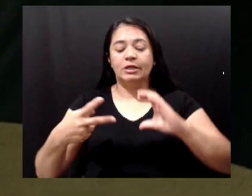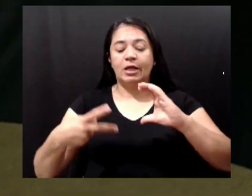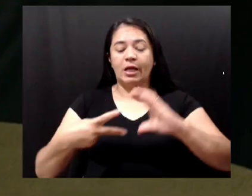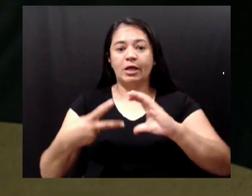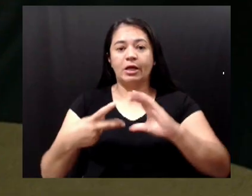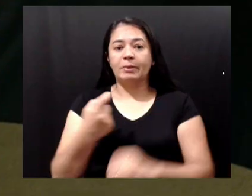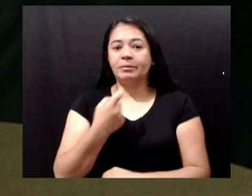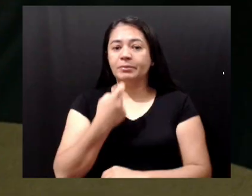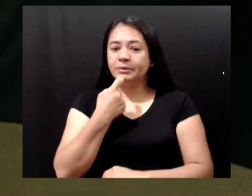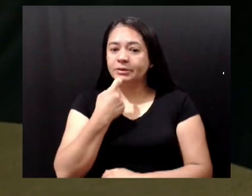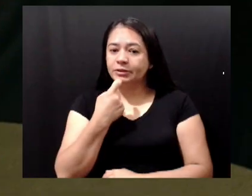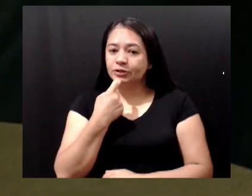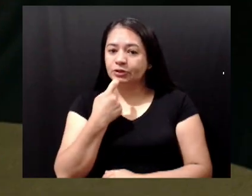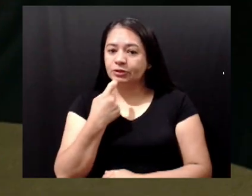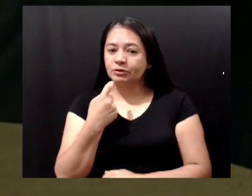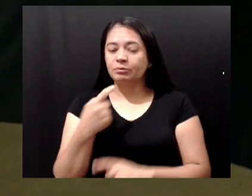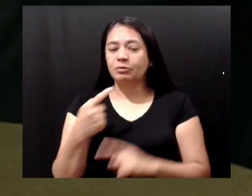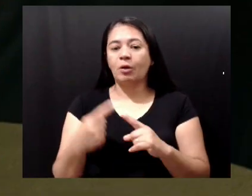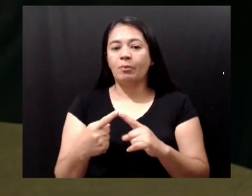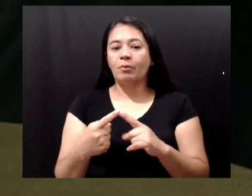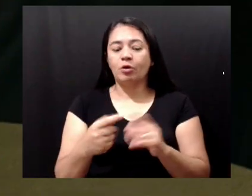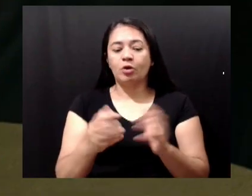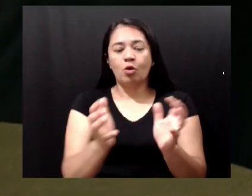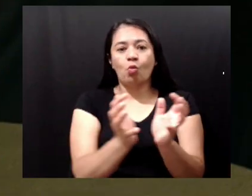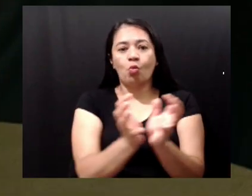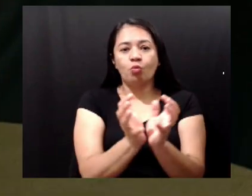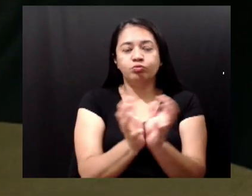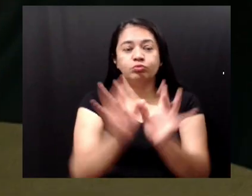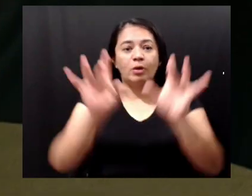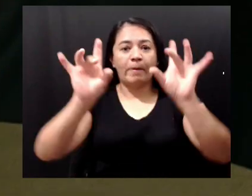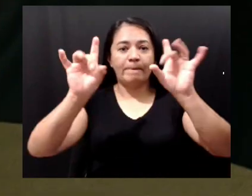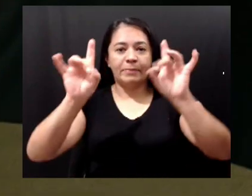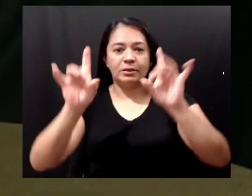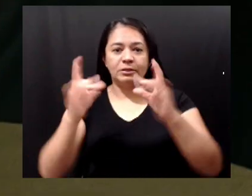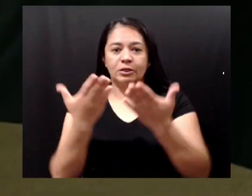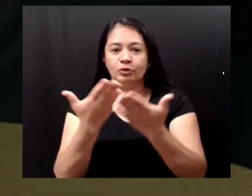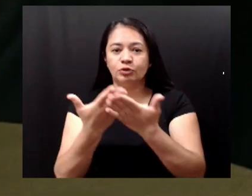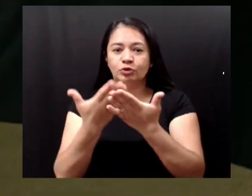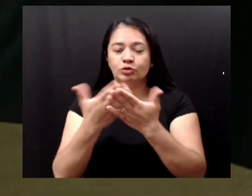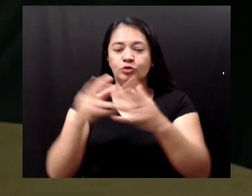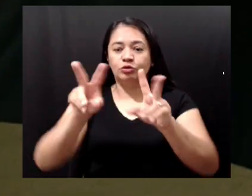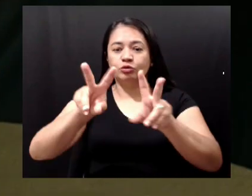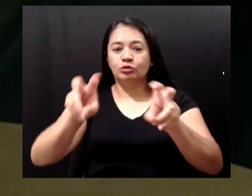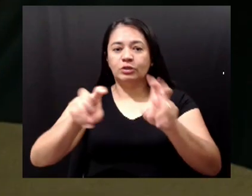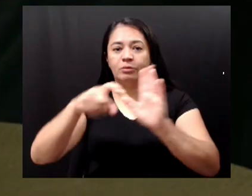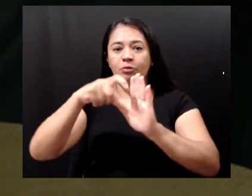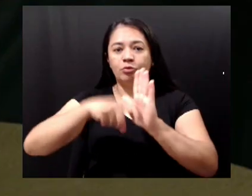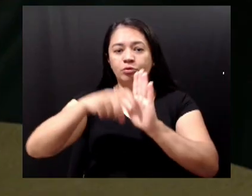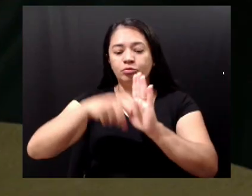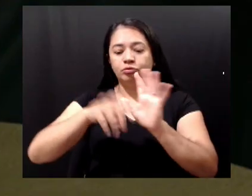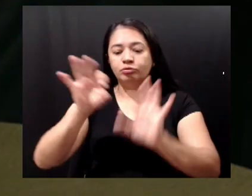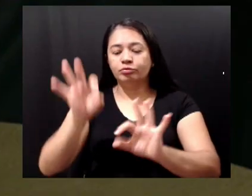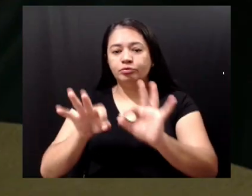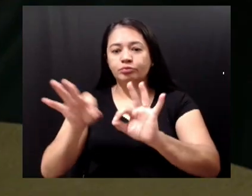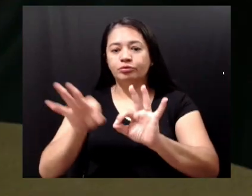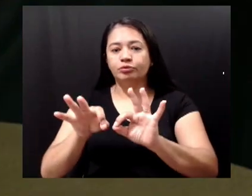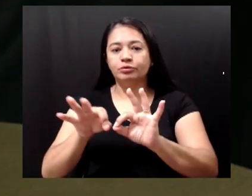Comissão Especial de Estudos sobre a Reforma Tributária da Câmara Municipal de Campinas realiza a 5ª reunião